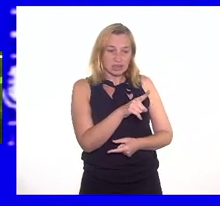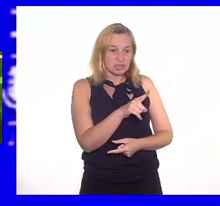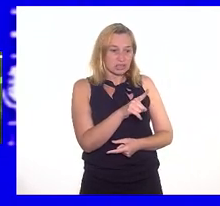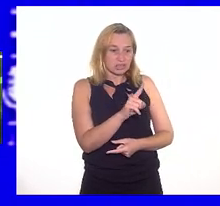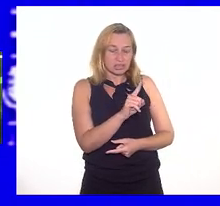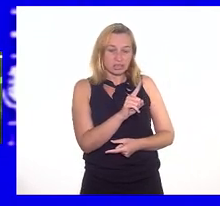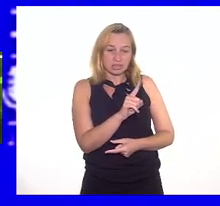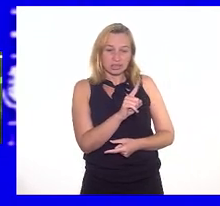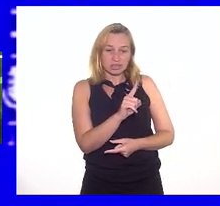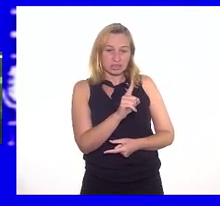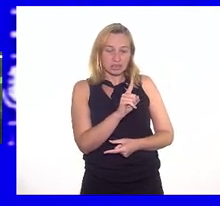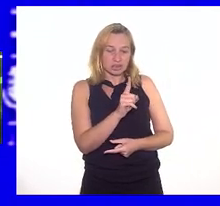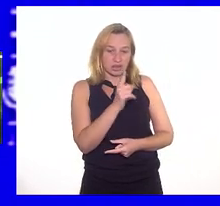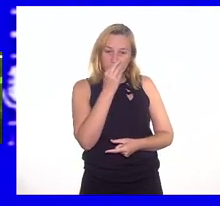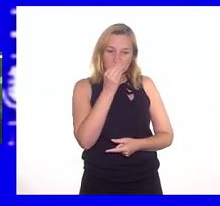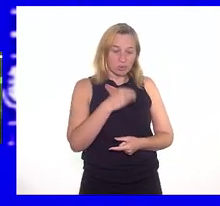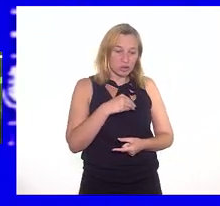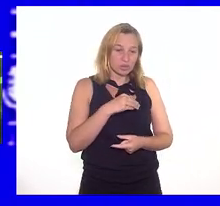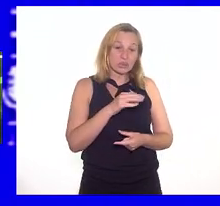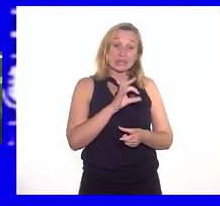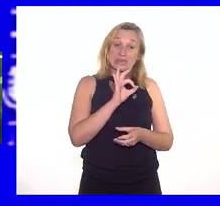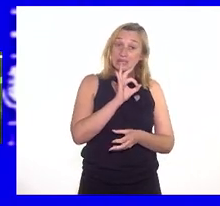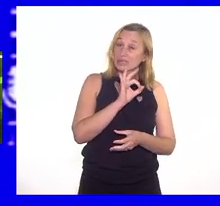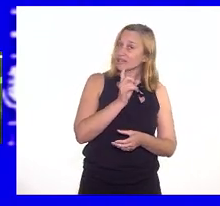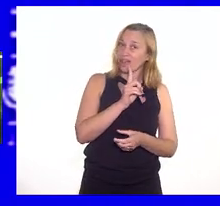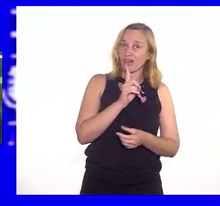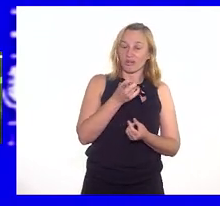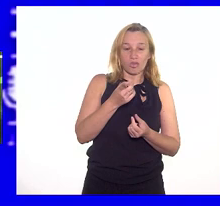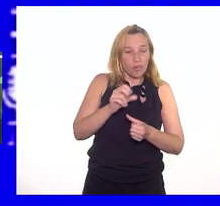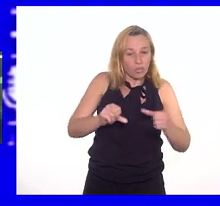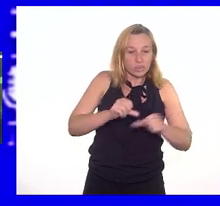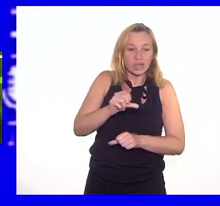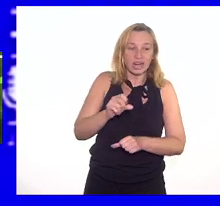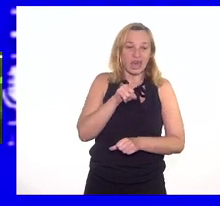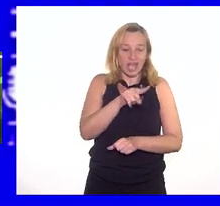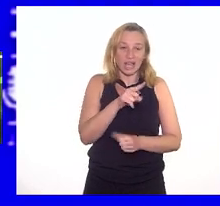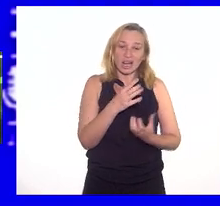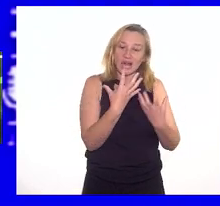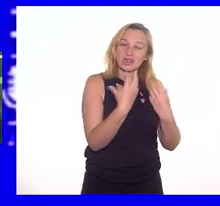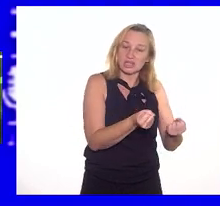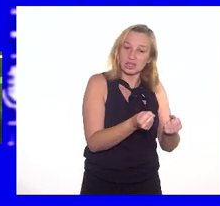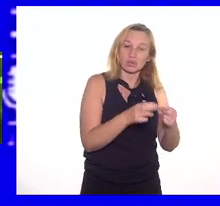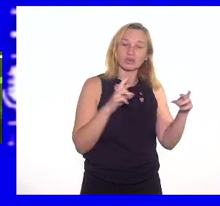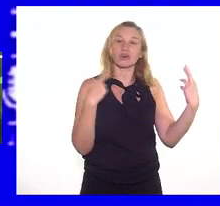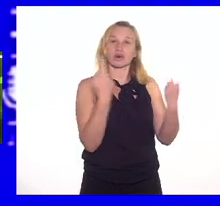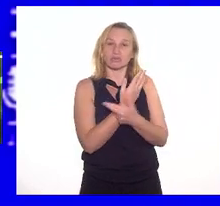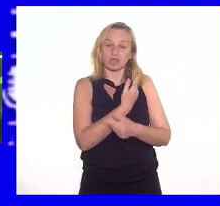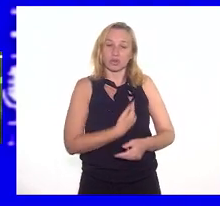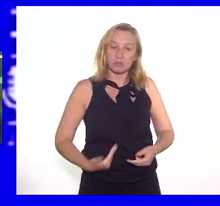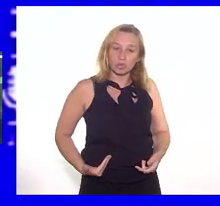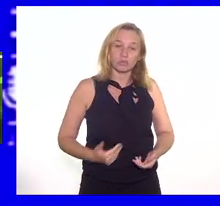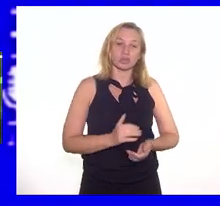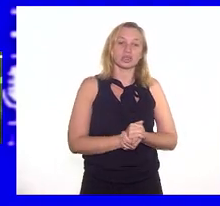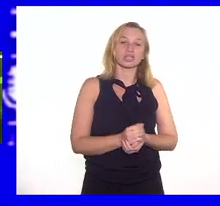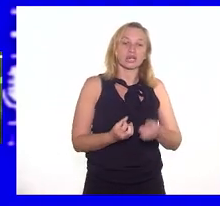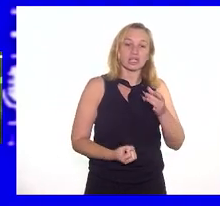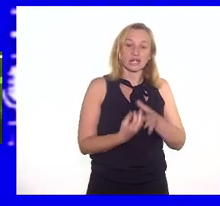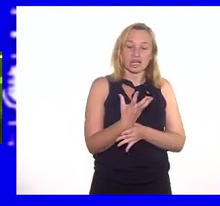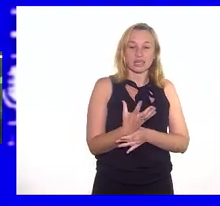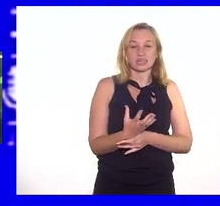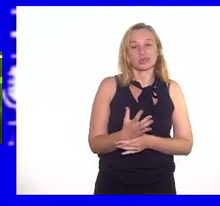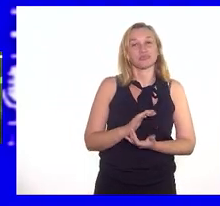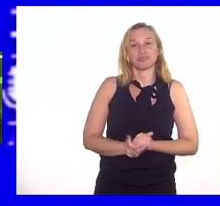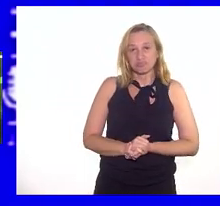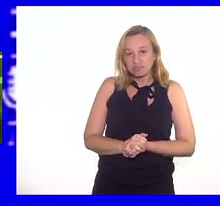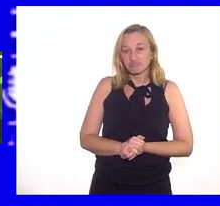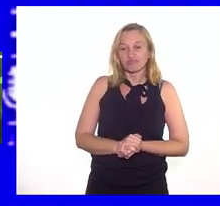muito pelo contrário, muito sabiamente, ela sugeriu que fosse feita essa audiência pública anteriormente à criação dessa frente.